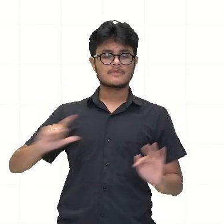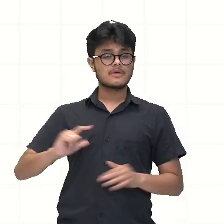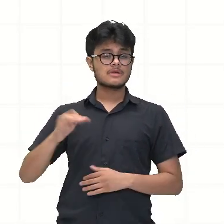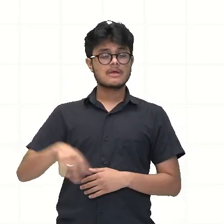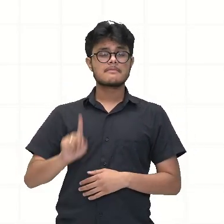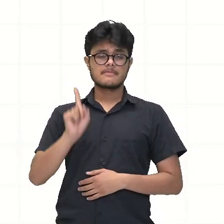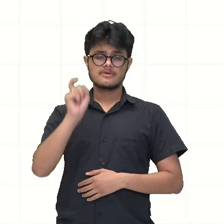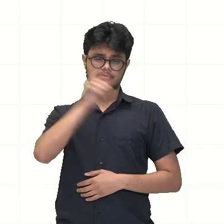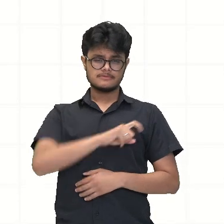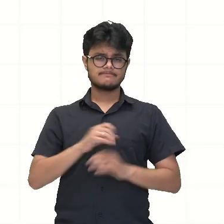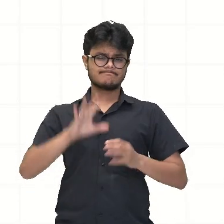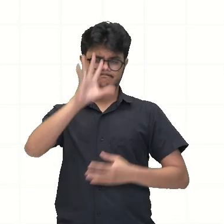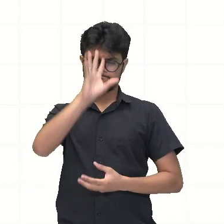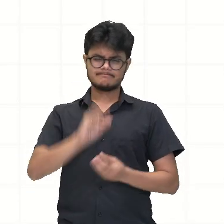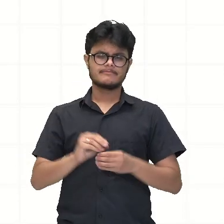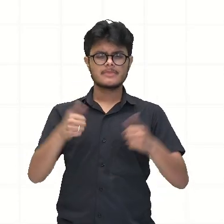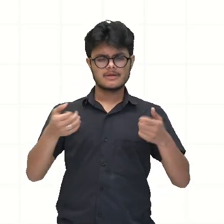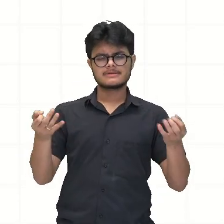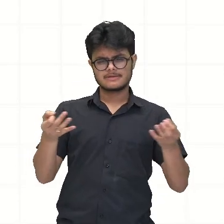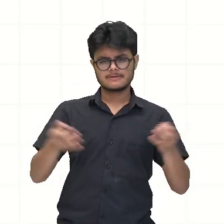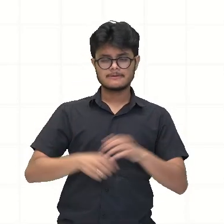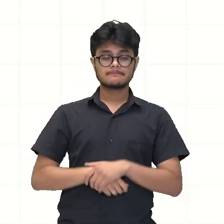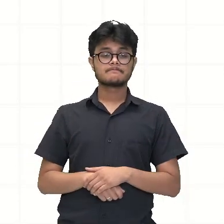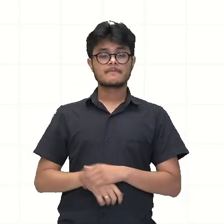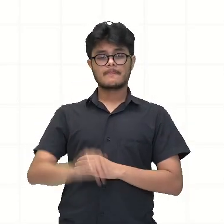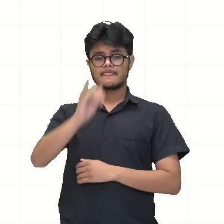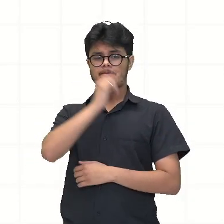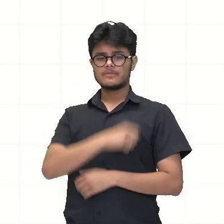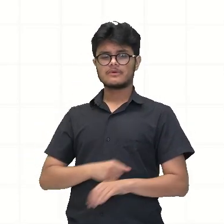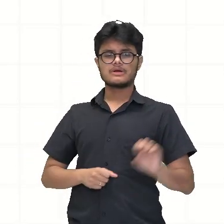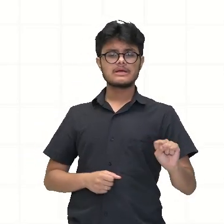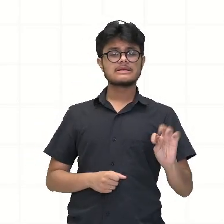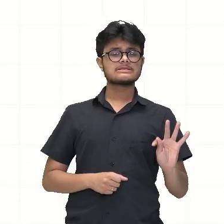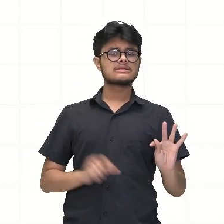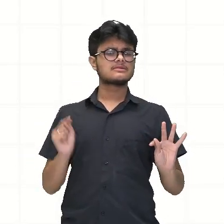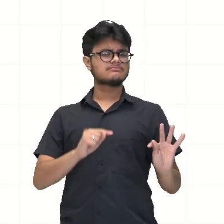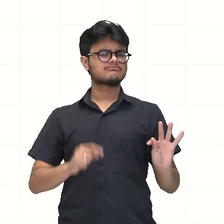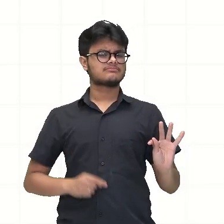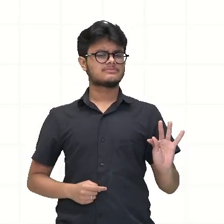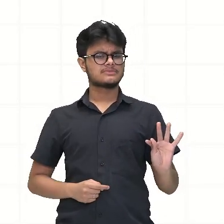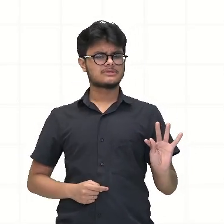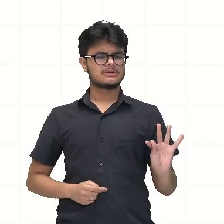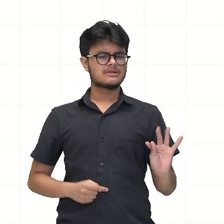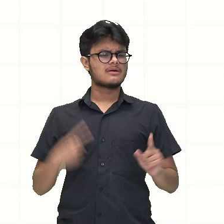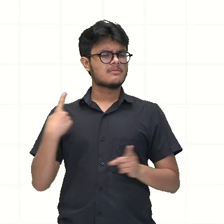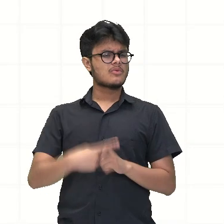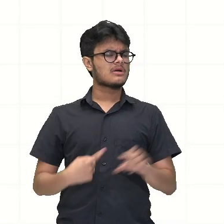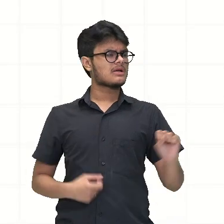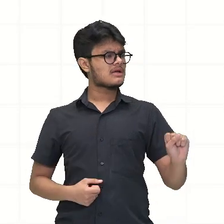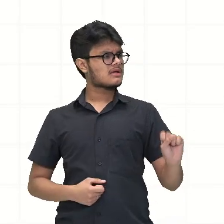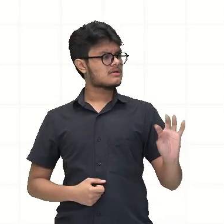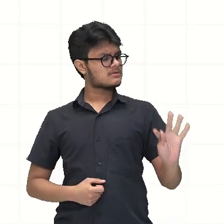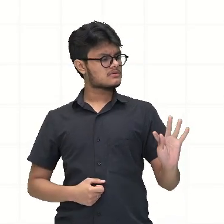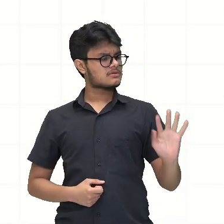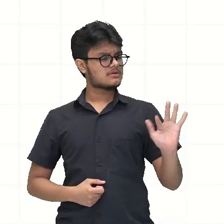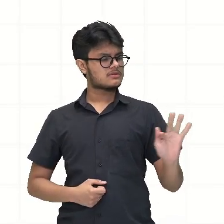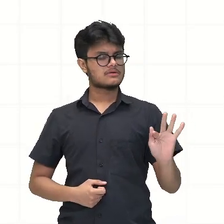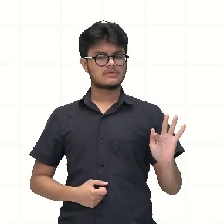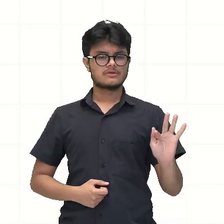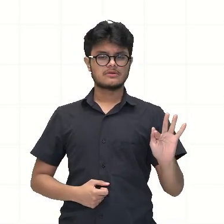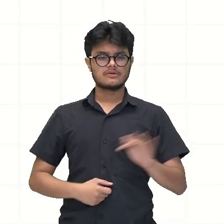para vocês quando a gente vê isso aqui, né? S de T, eu não sei por que eu coloco S, eu não sei por que eu coloco